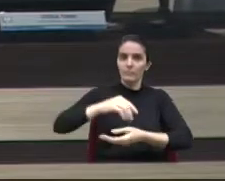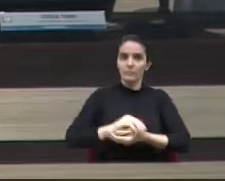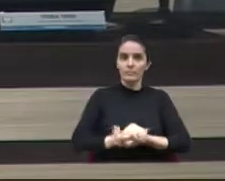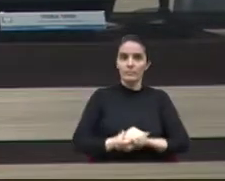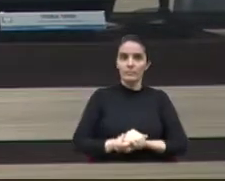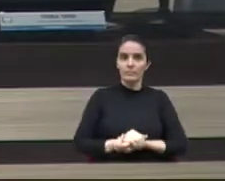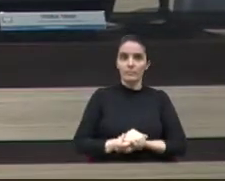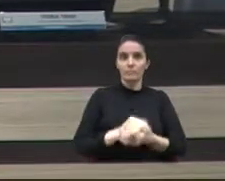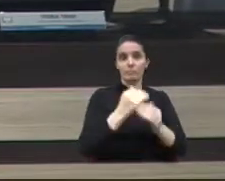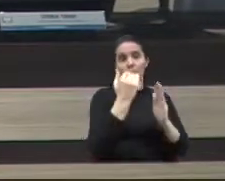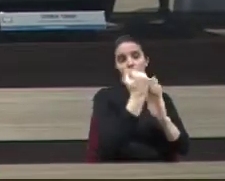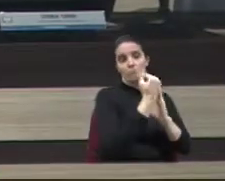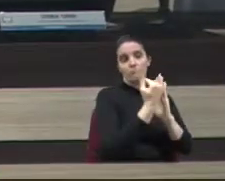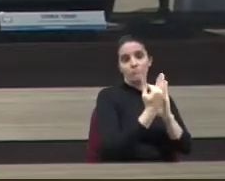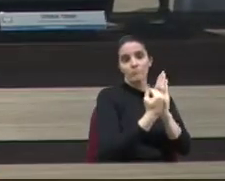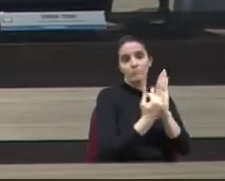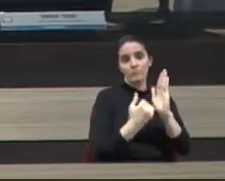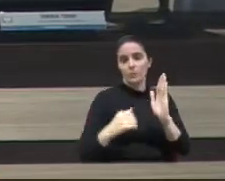por ordem de chegada.